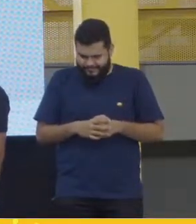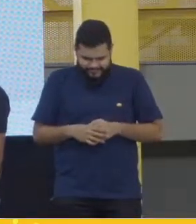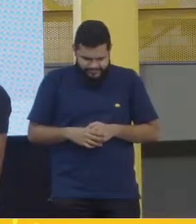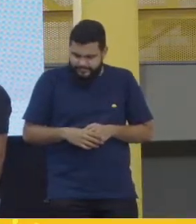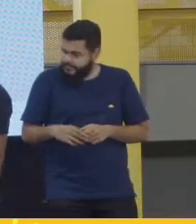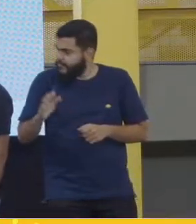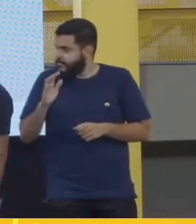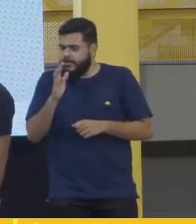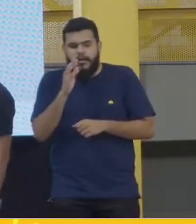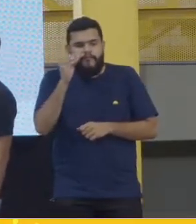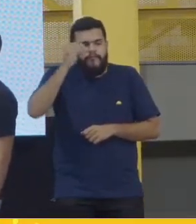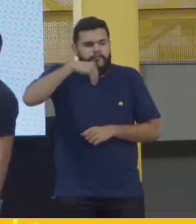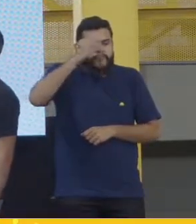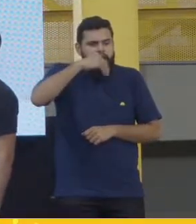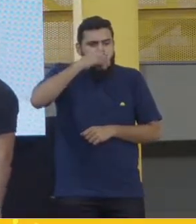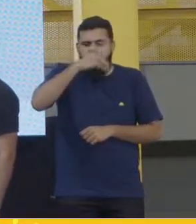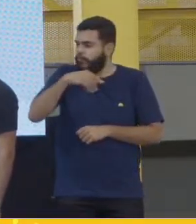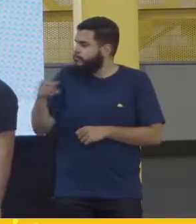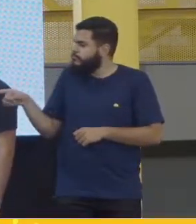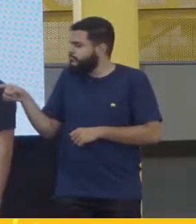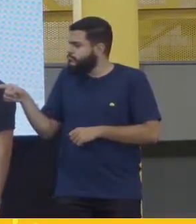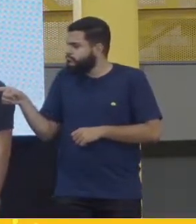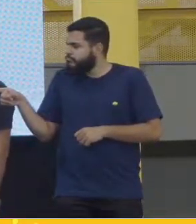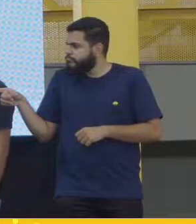ou pouca frequência?